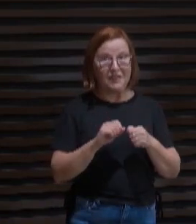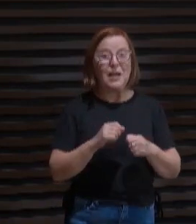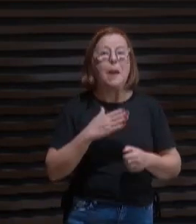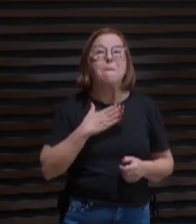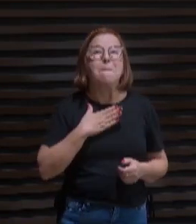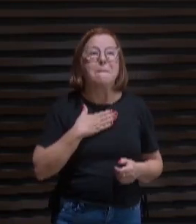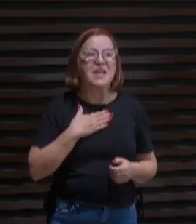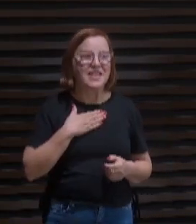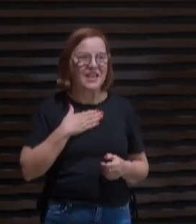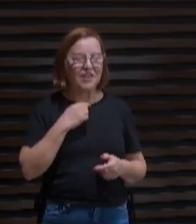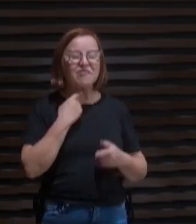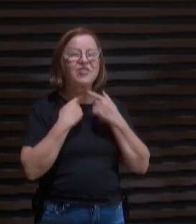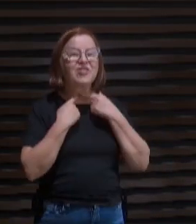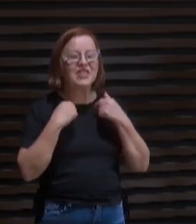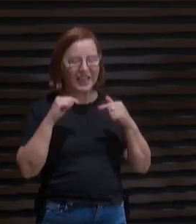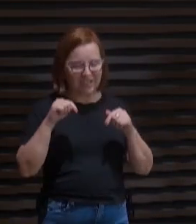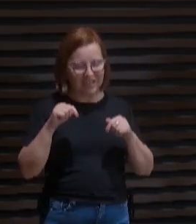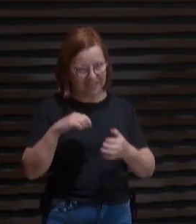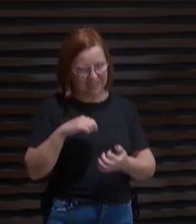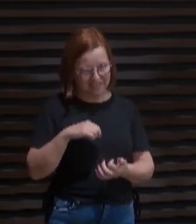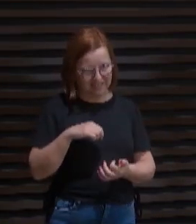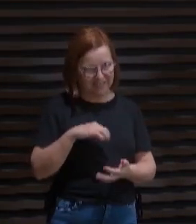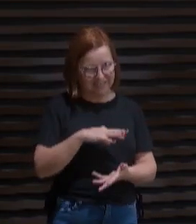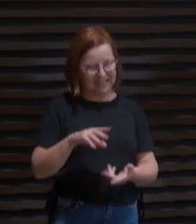terra, como eu queria que ela fosse feita no céu.